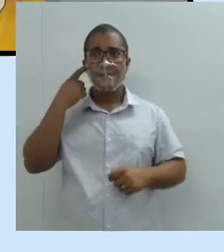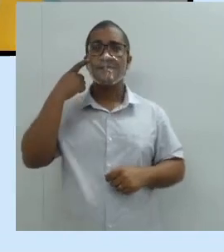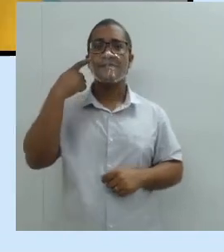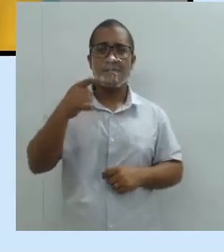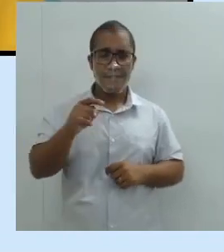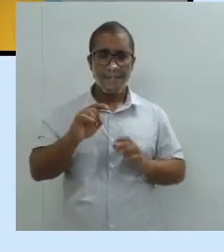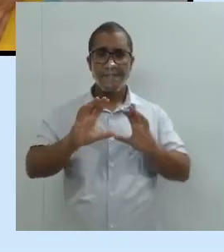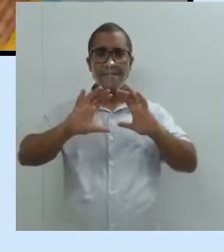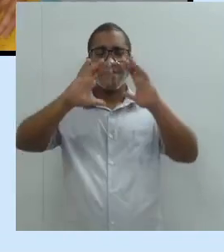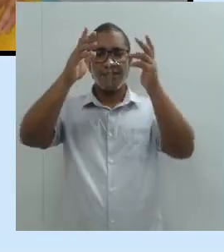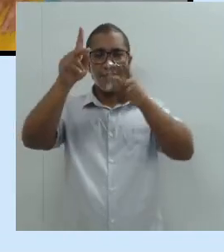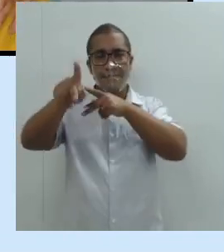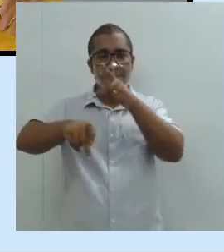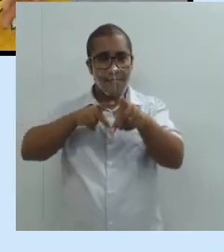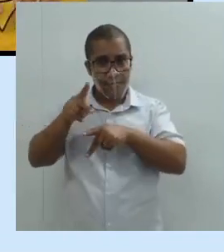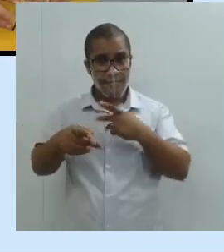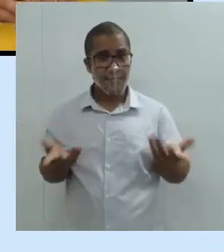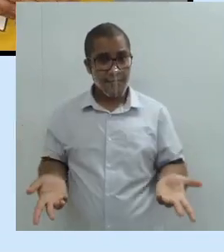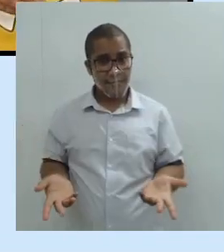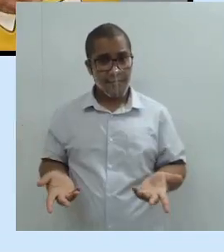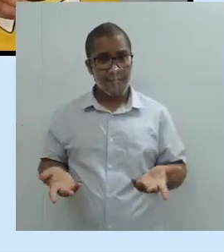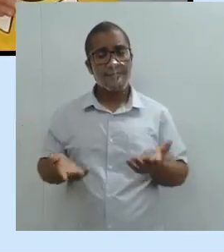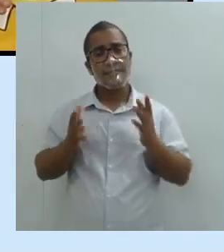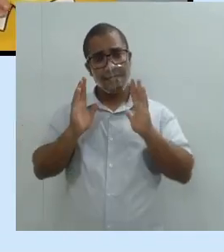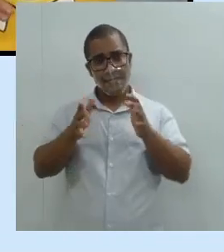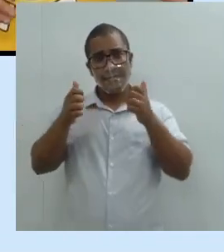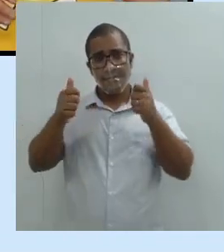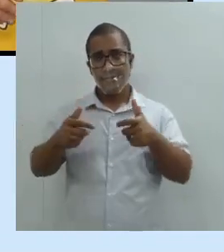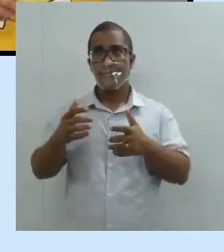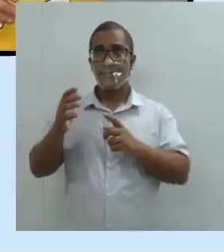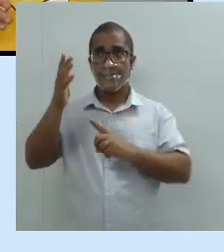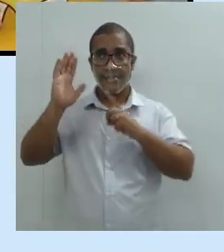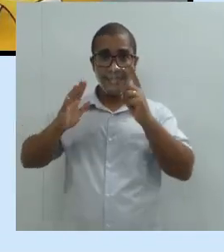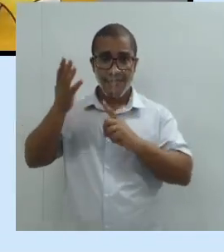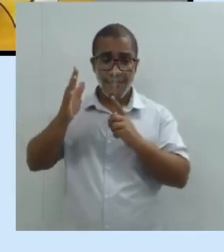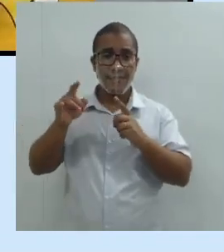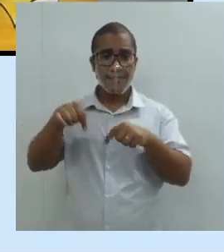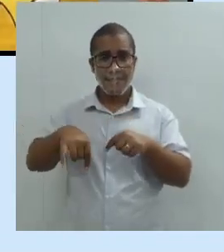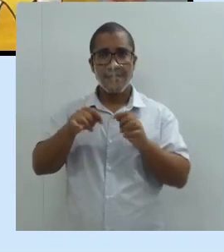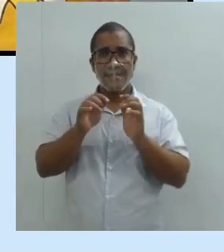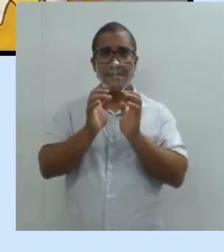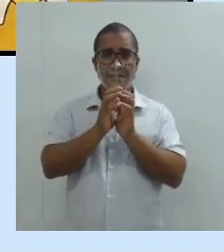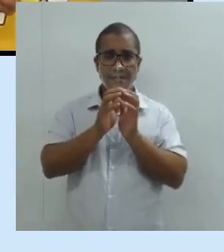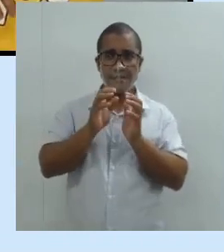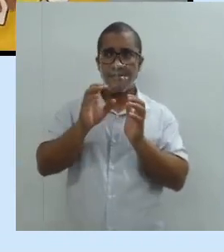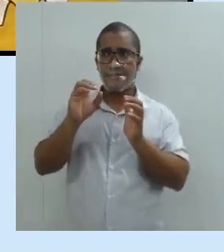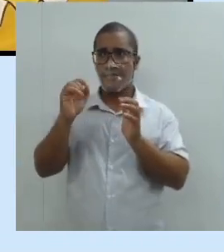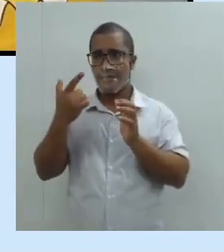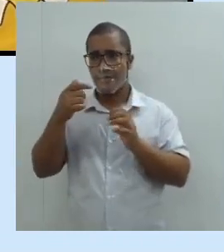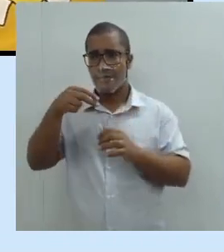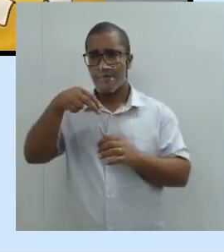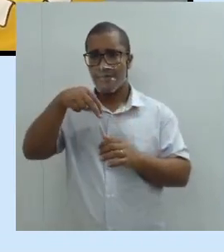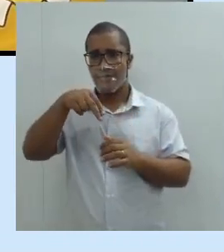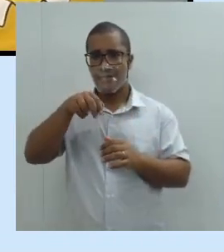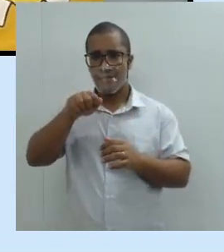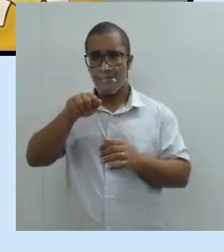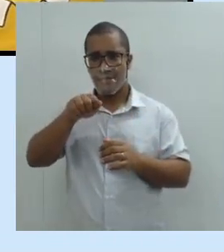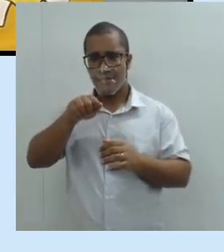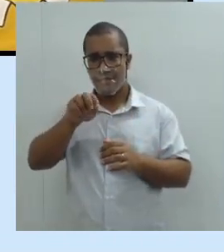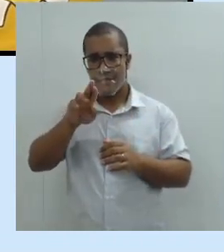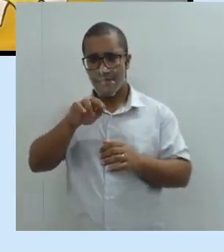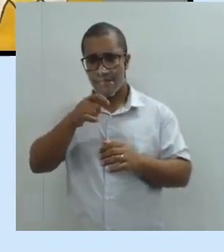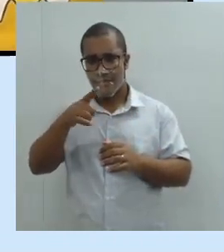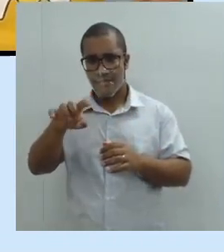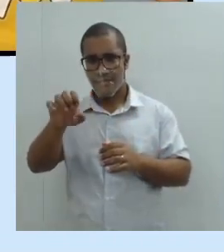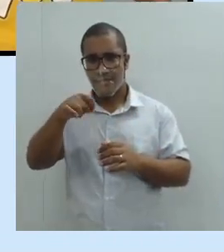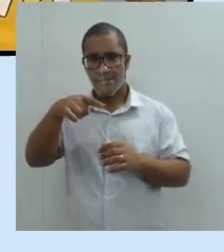várias festas populares, né? Como eu já falei aqui do Carnaval, que é Recife, Olinda, Nazaré, como é o